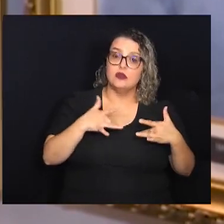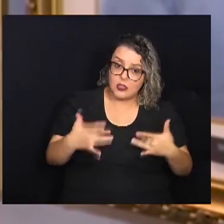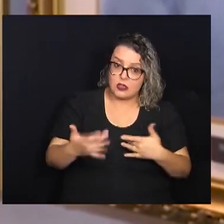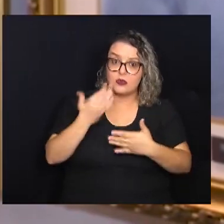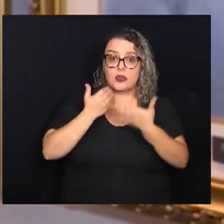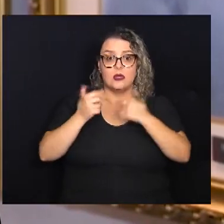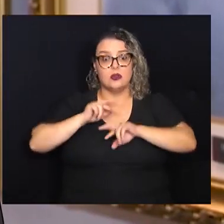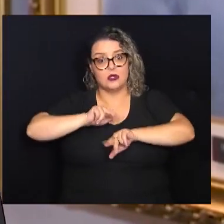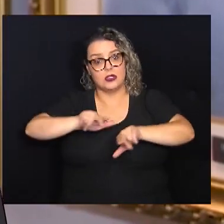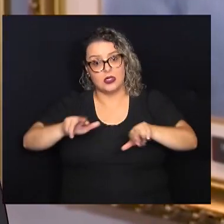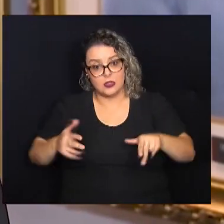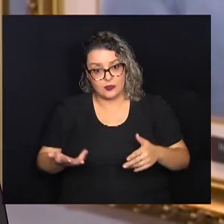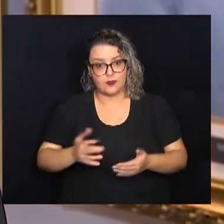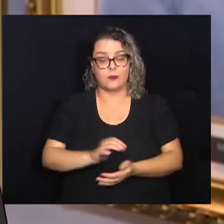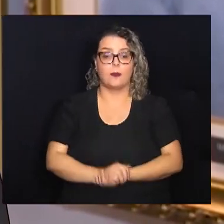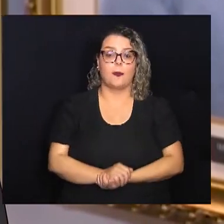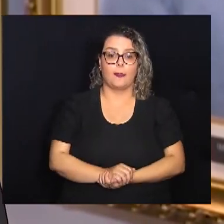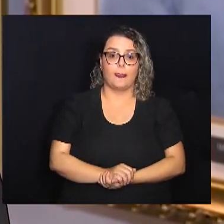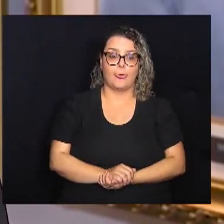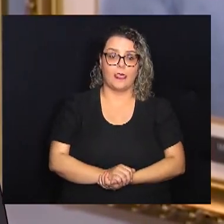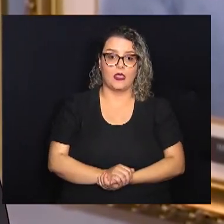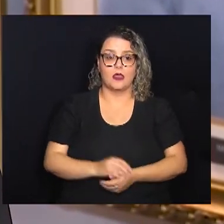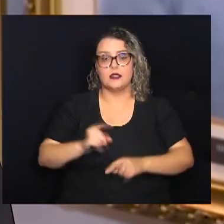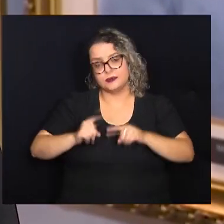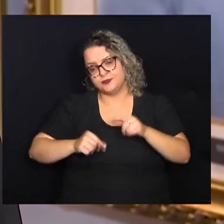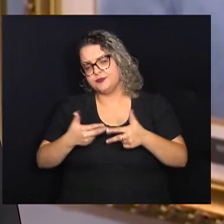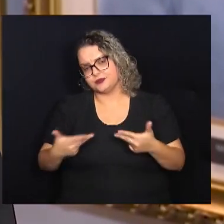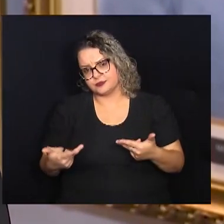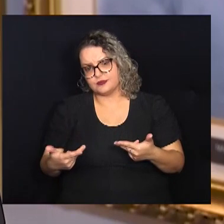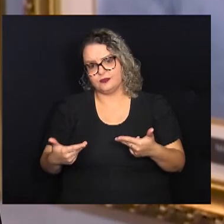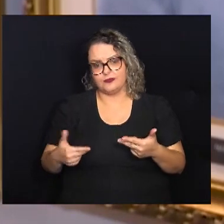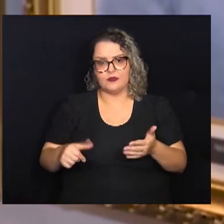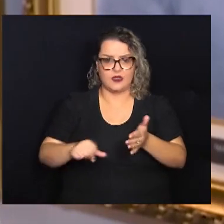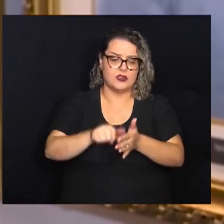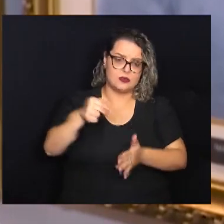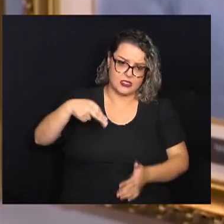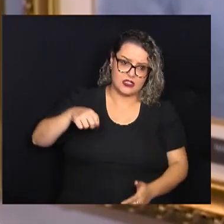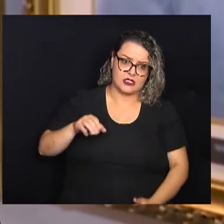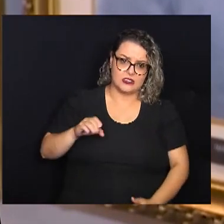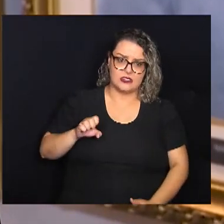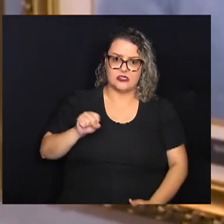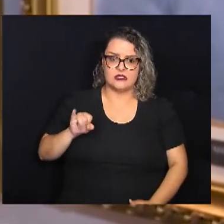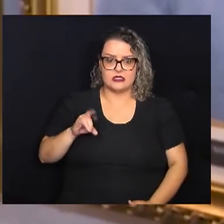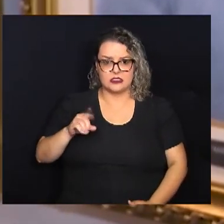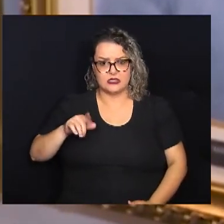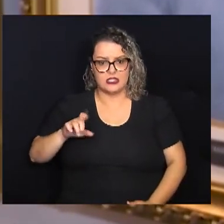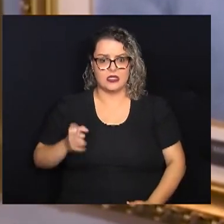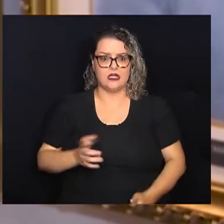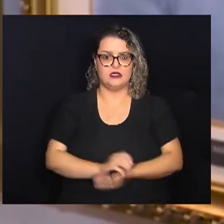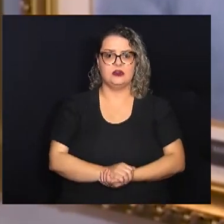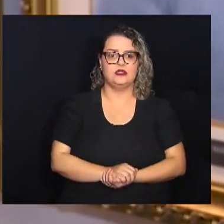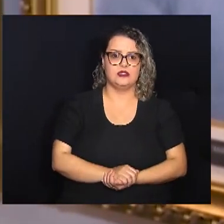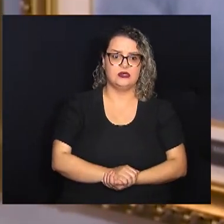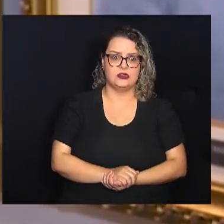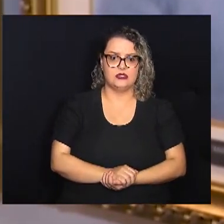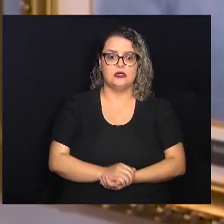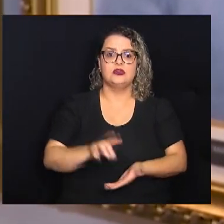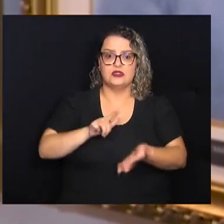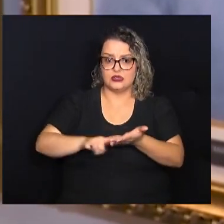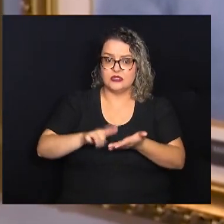alimentos e material de primeira necessidade, material de